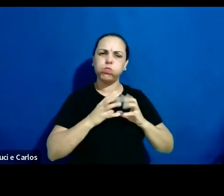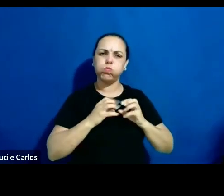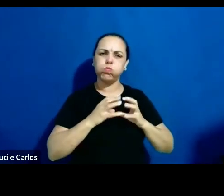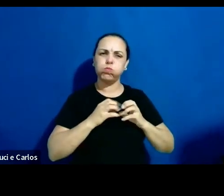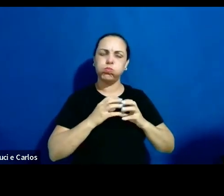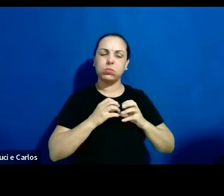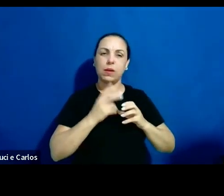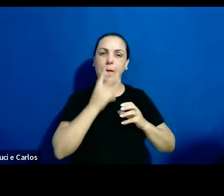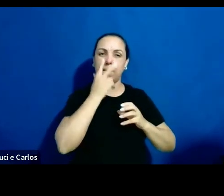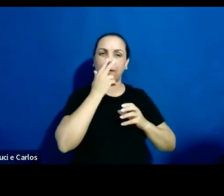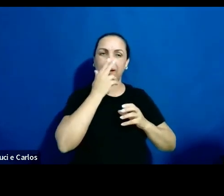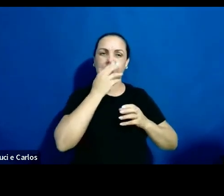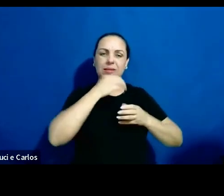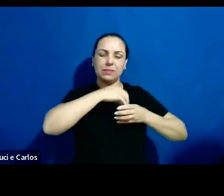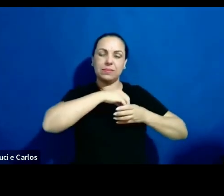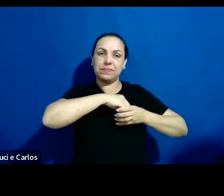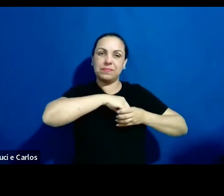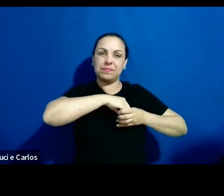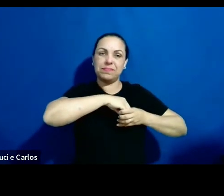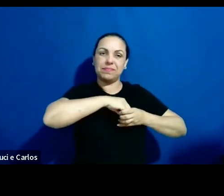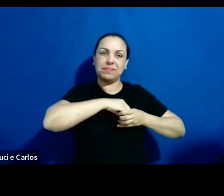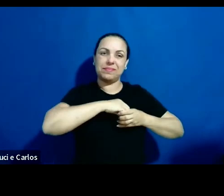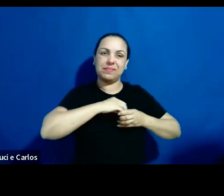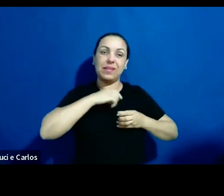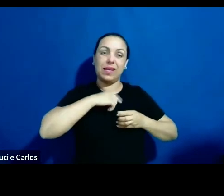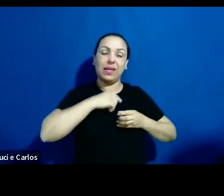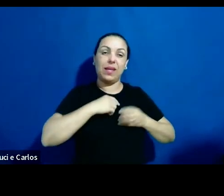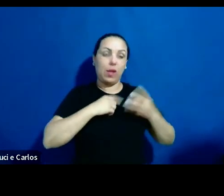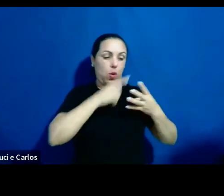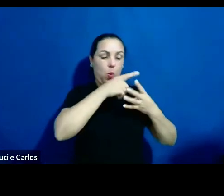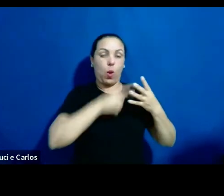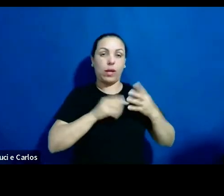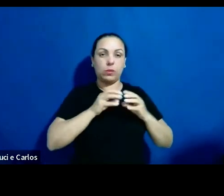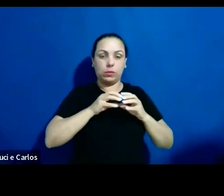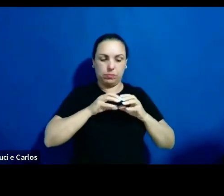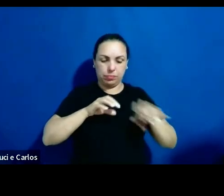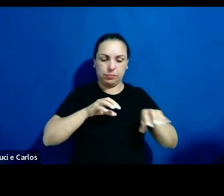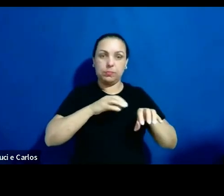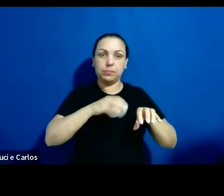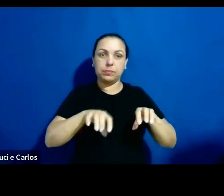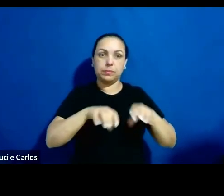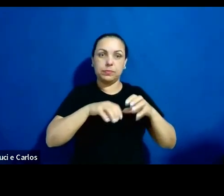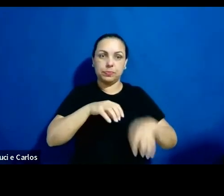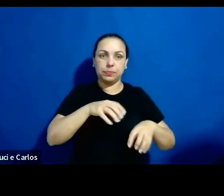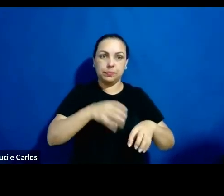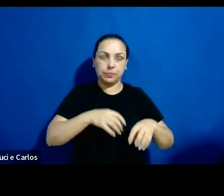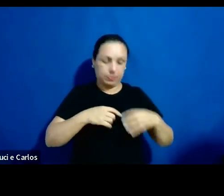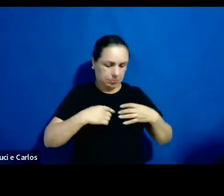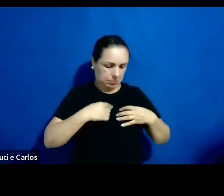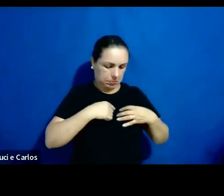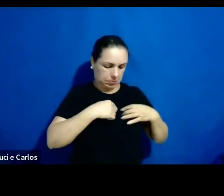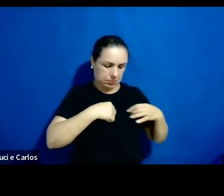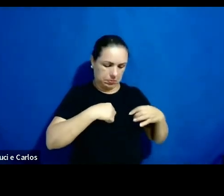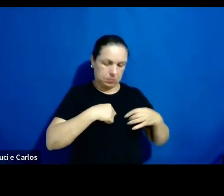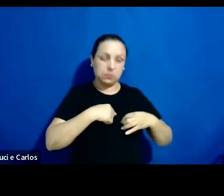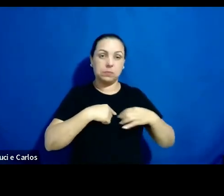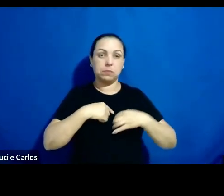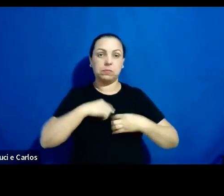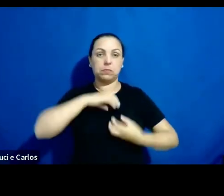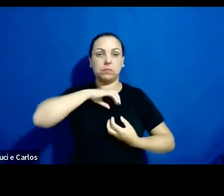Ele possui 4 espaços, ou 4 câmaras cardíacas, né? 2 superiores,